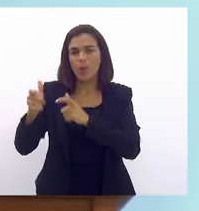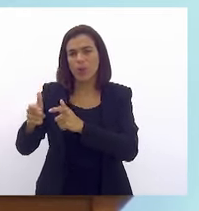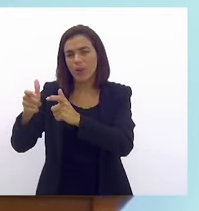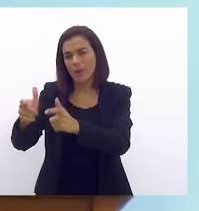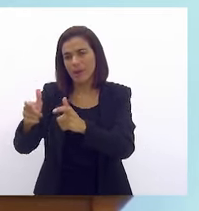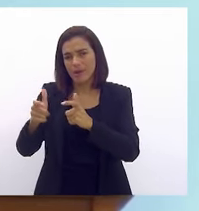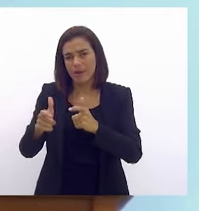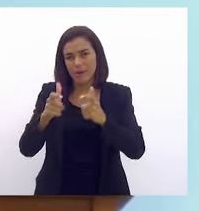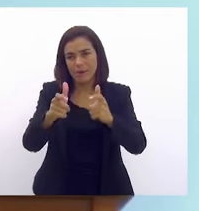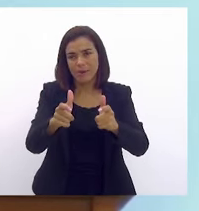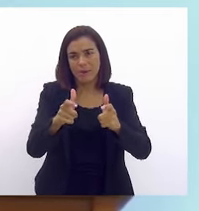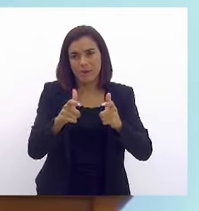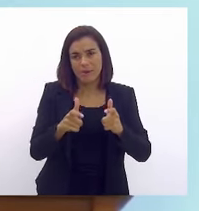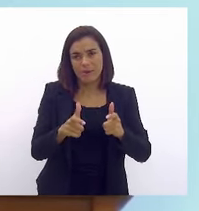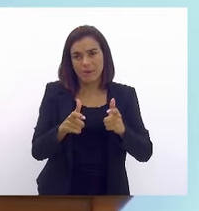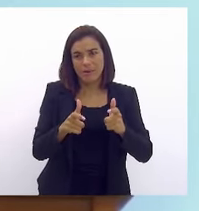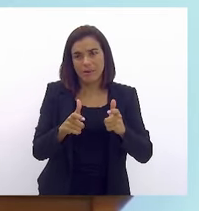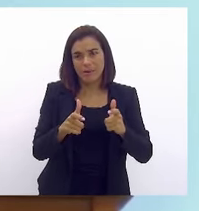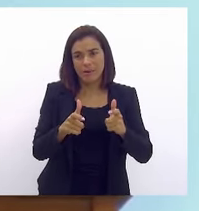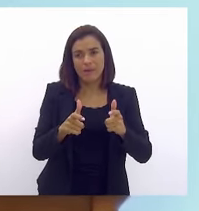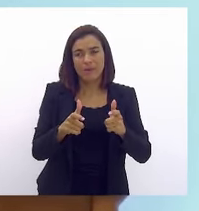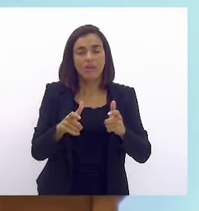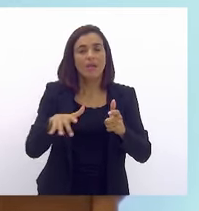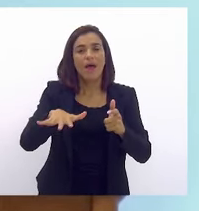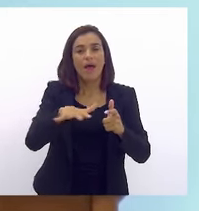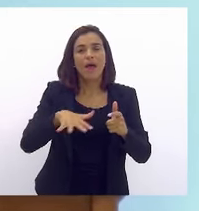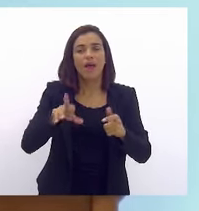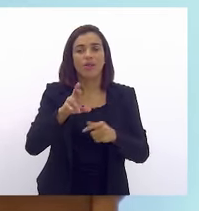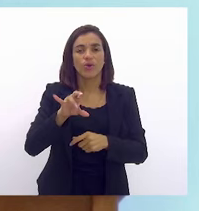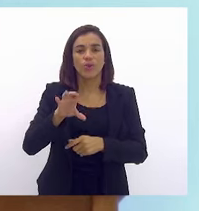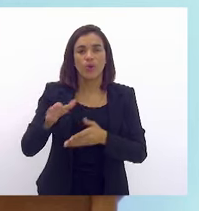boca do Rio Doce também,